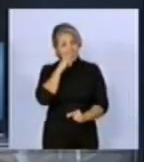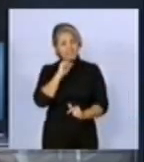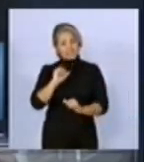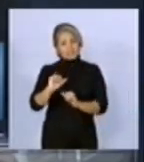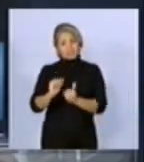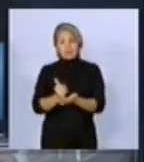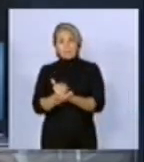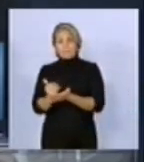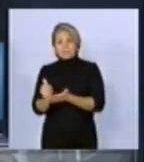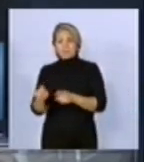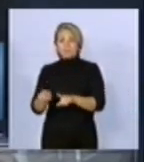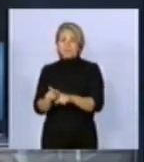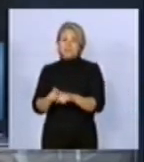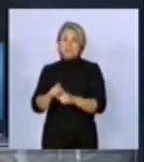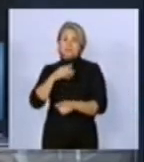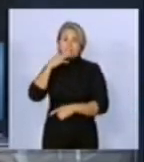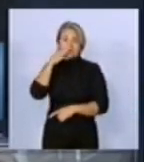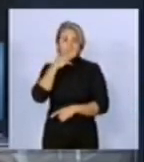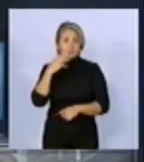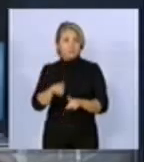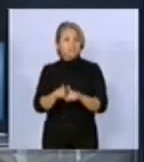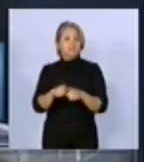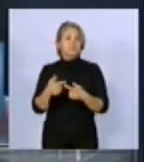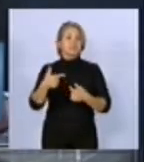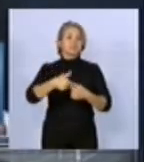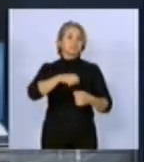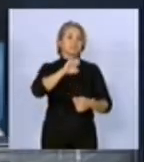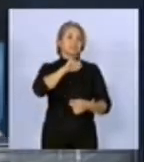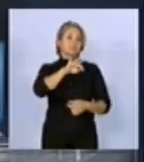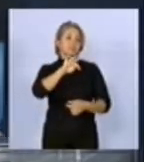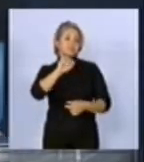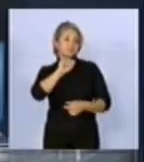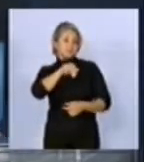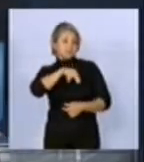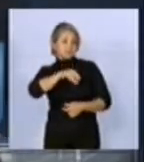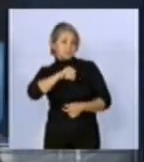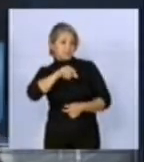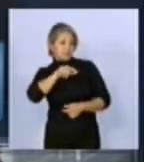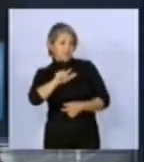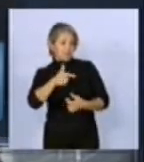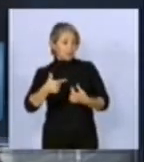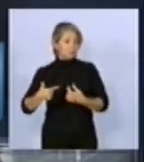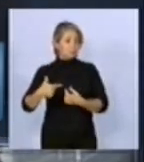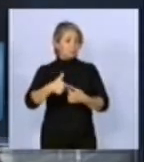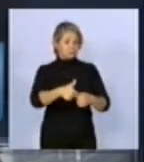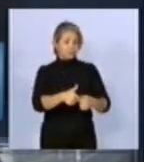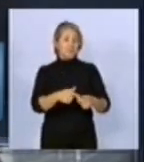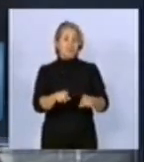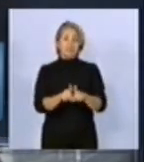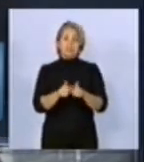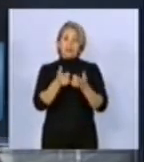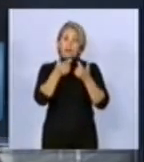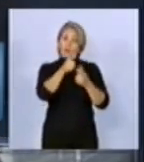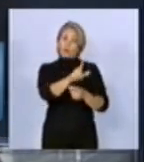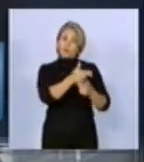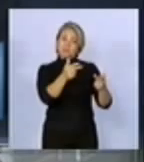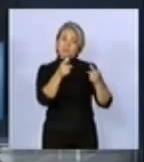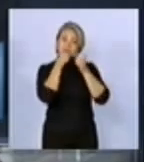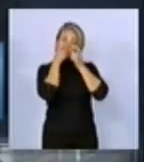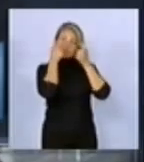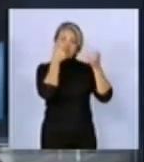açúcar e praticamente de etanol combustível outro dado a se observar no centro